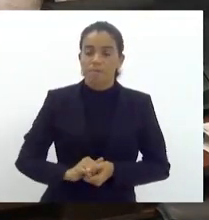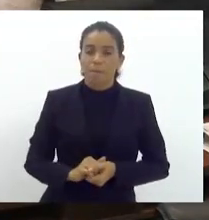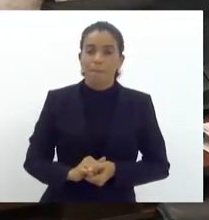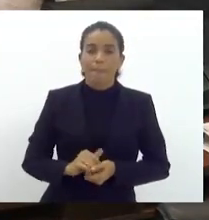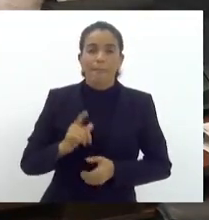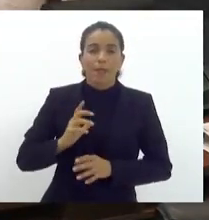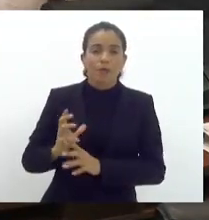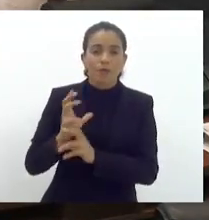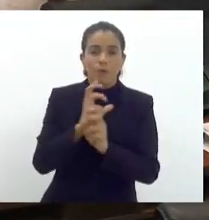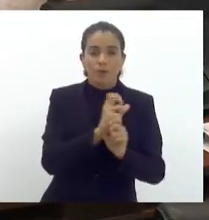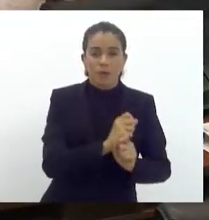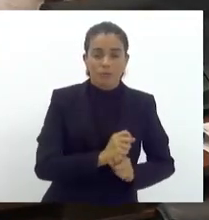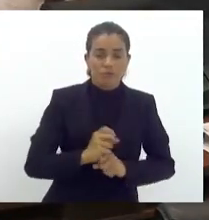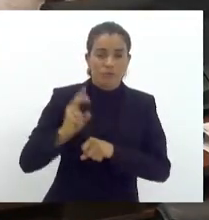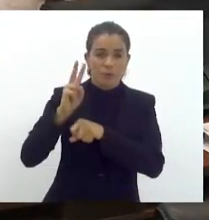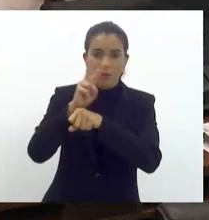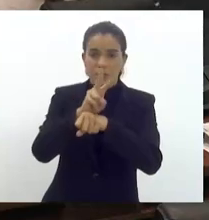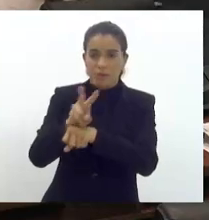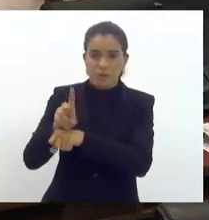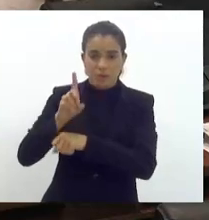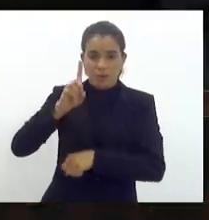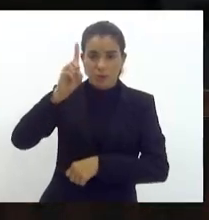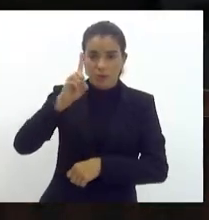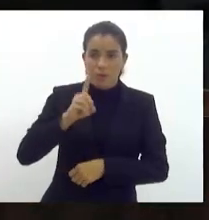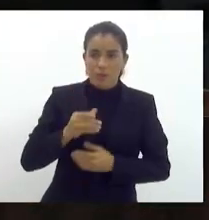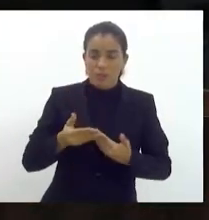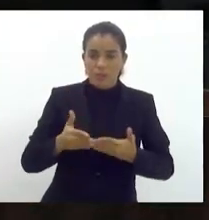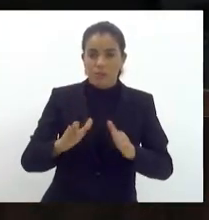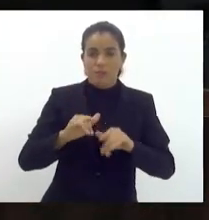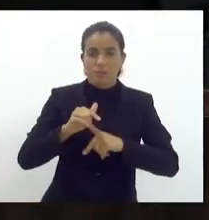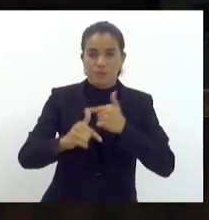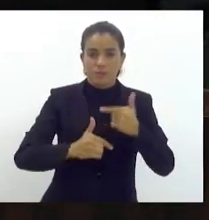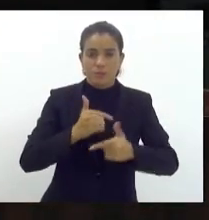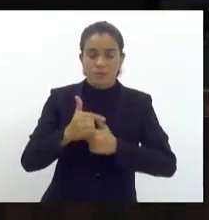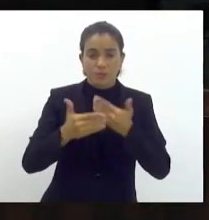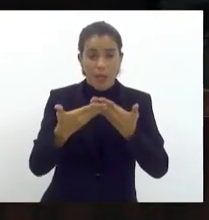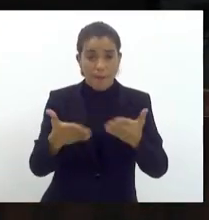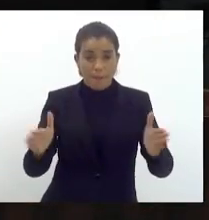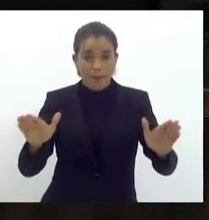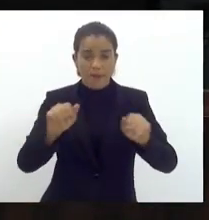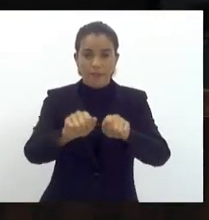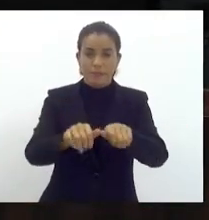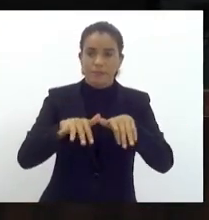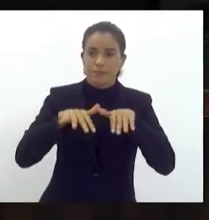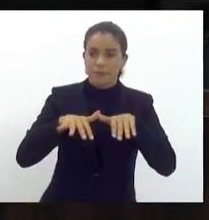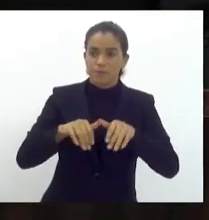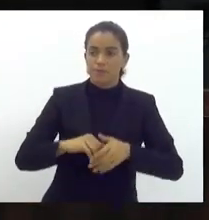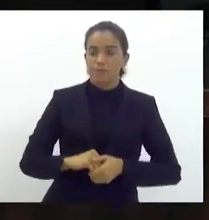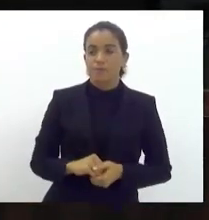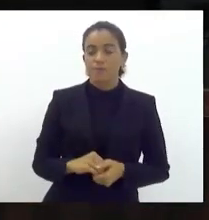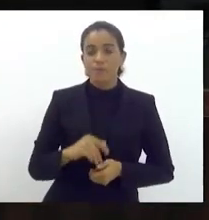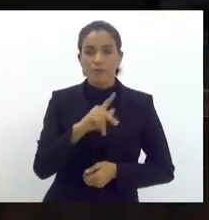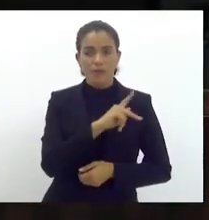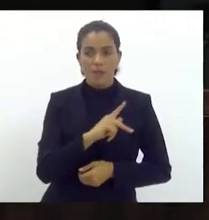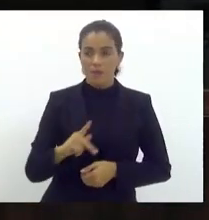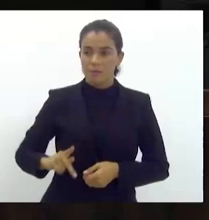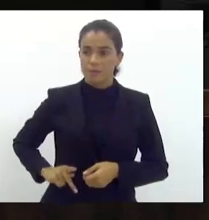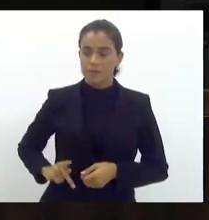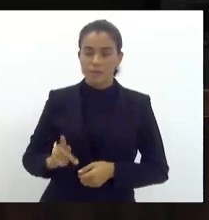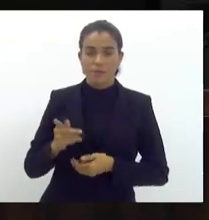havendo o número legal sobre a proteção de Deus iniciamos nosso trabalho está aberta a sessão a presidência